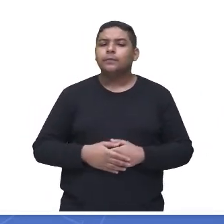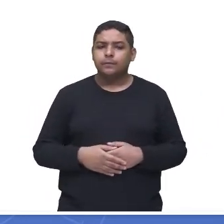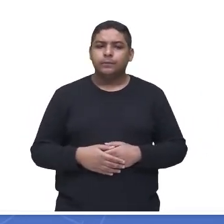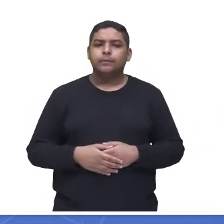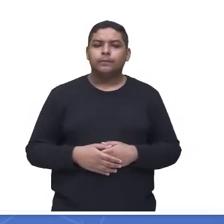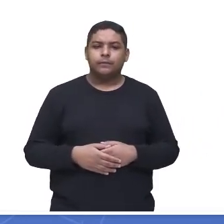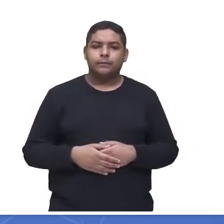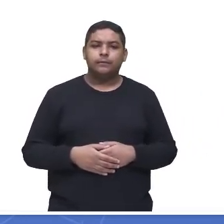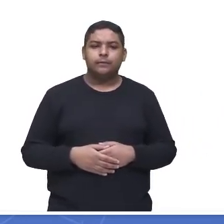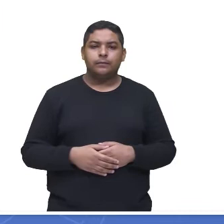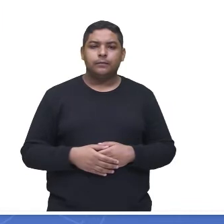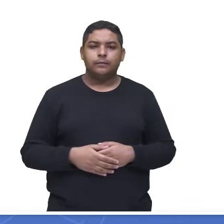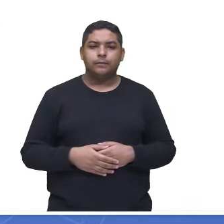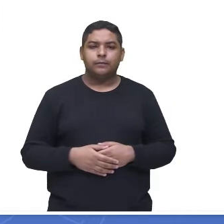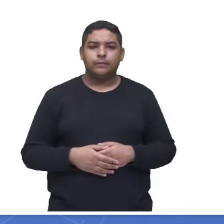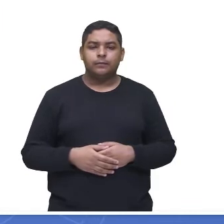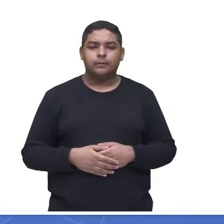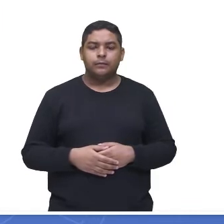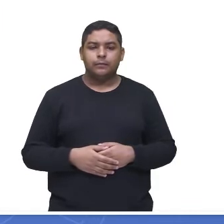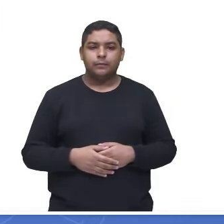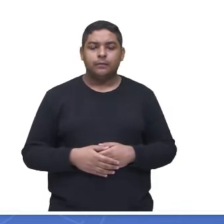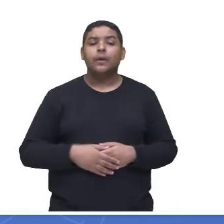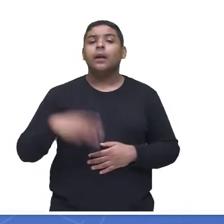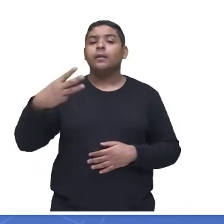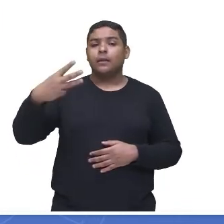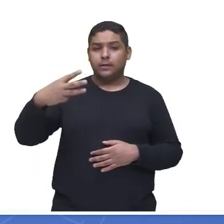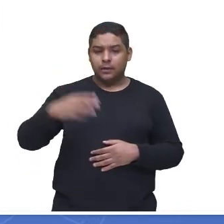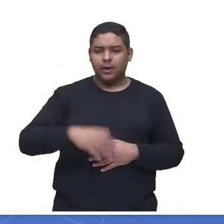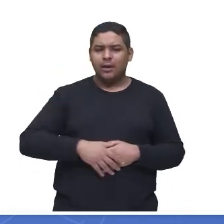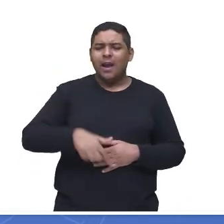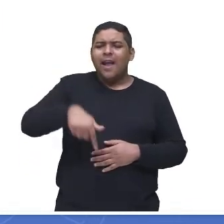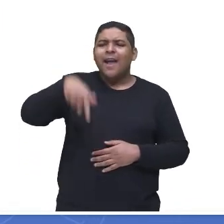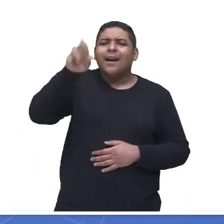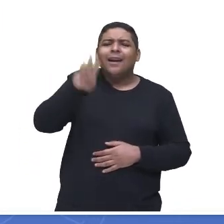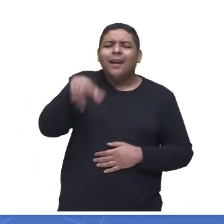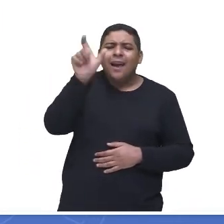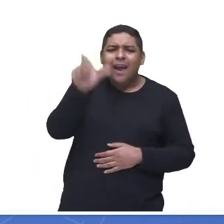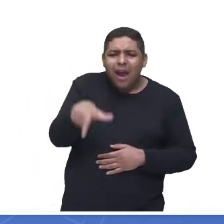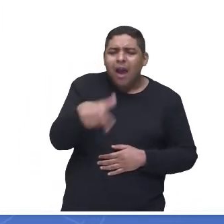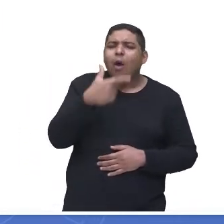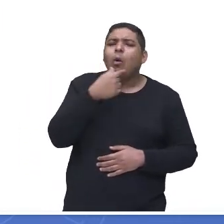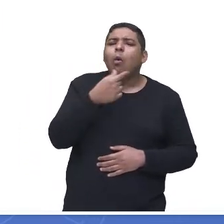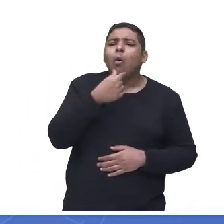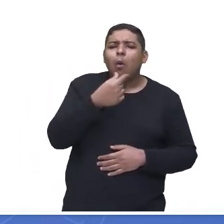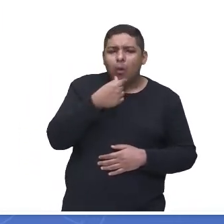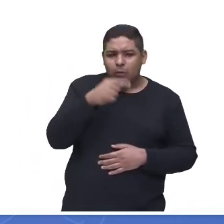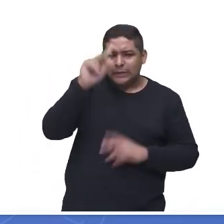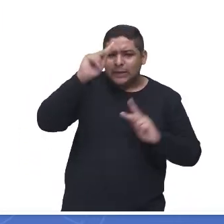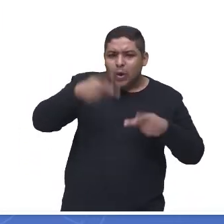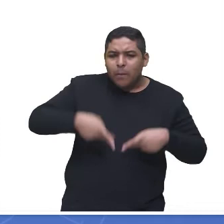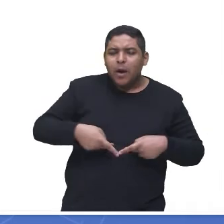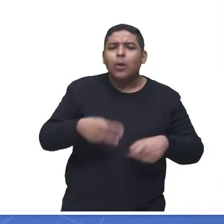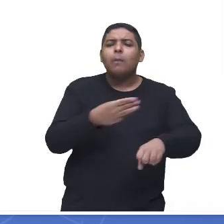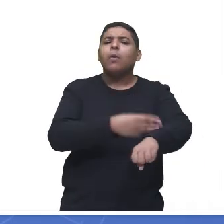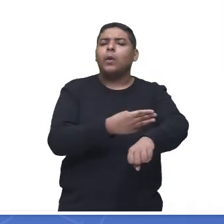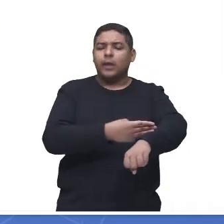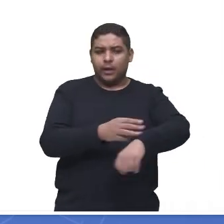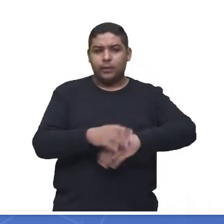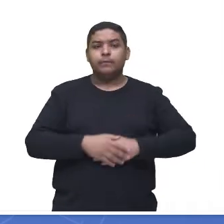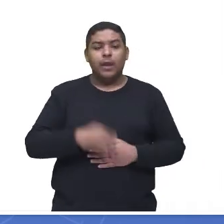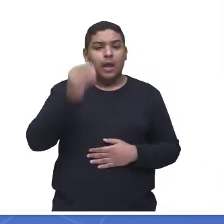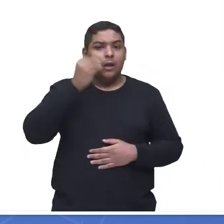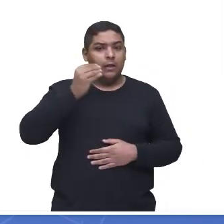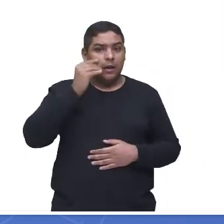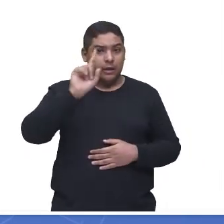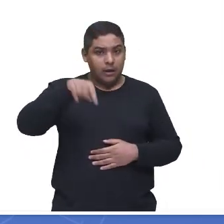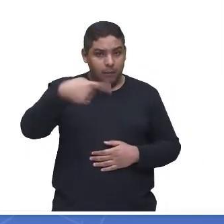método. E quem é o homem moderno para você? Então tente responder alguma dessas questões e depois a gente